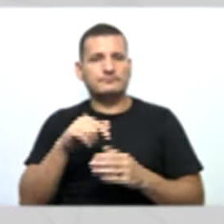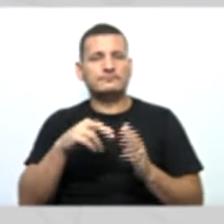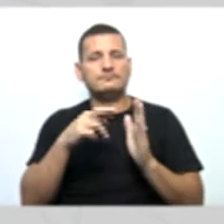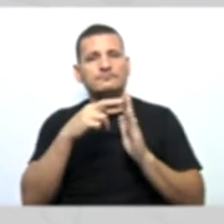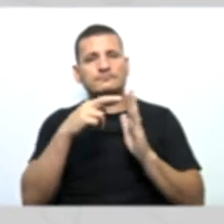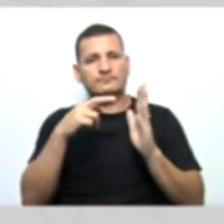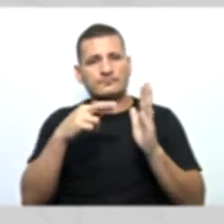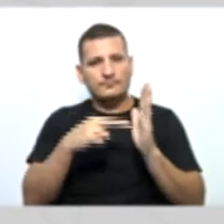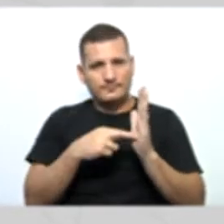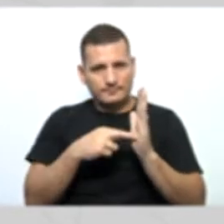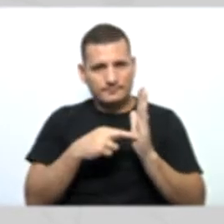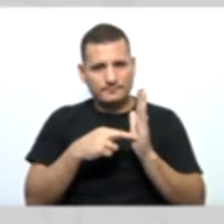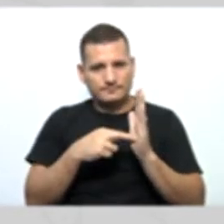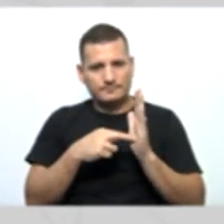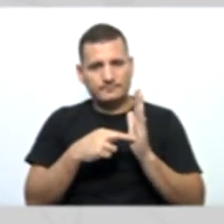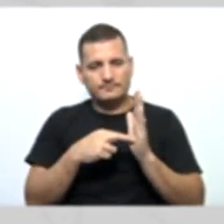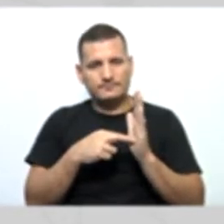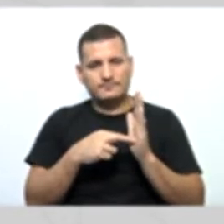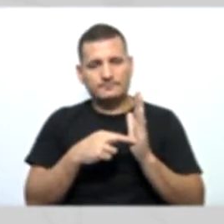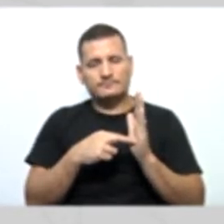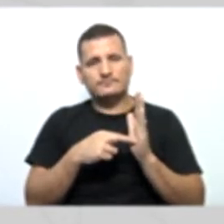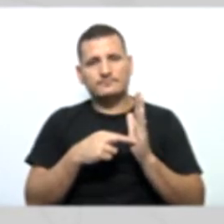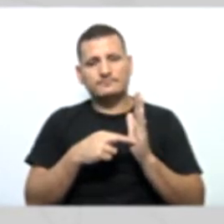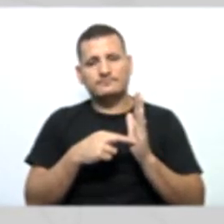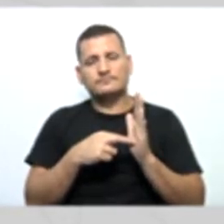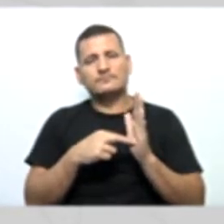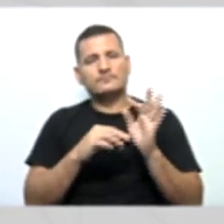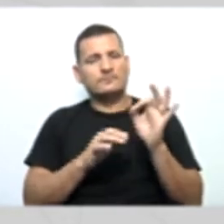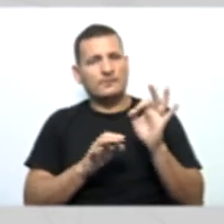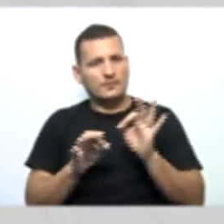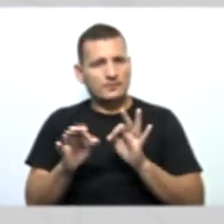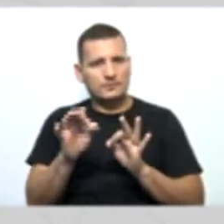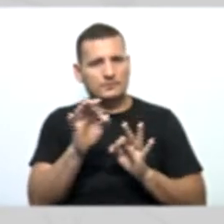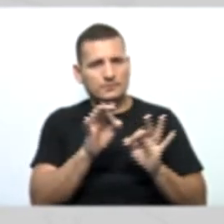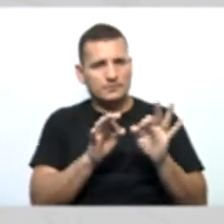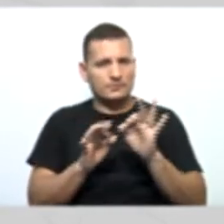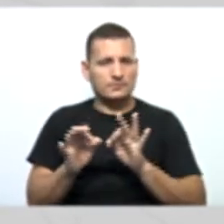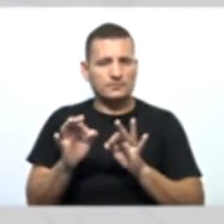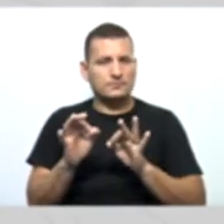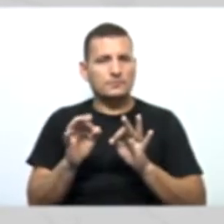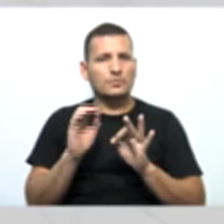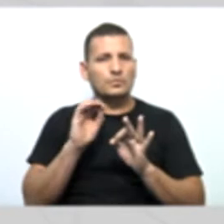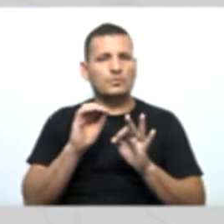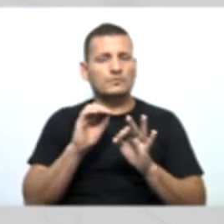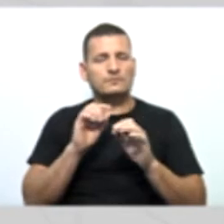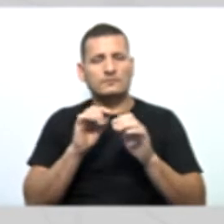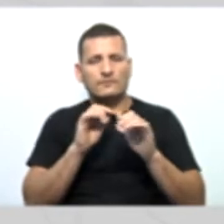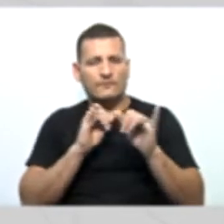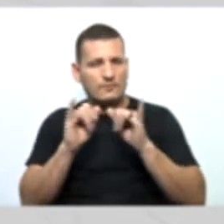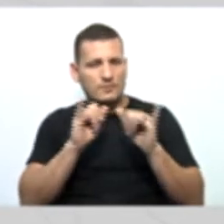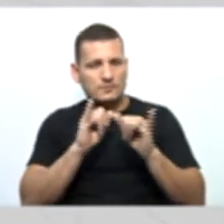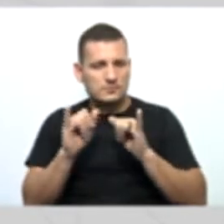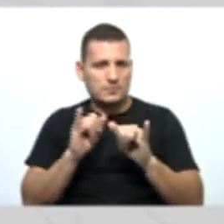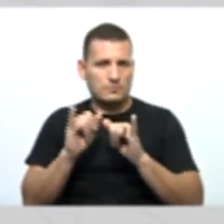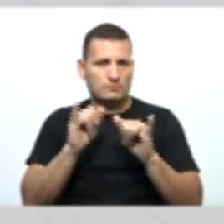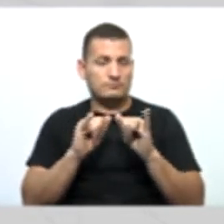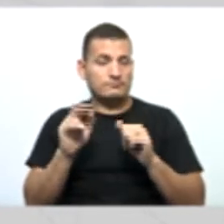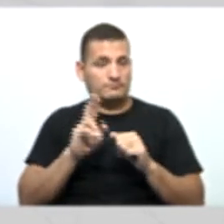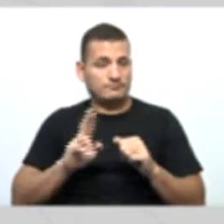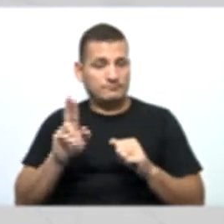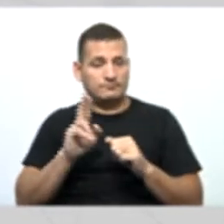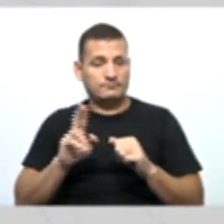e procedimentos organizados para o fornecimento de informação para o usuário. Então, veja bem,